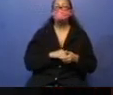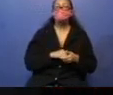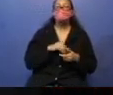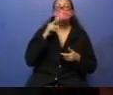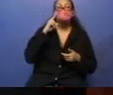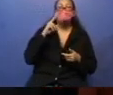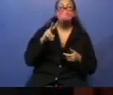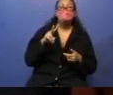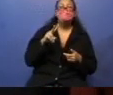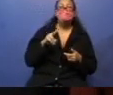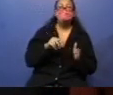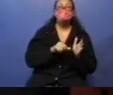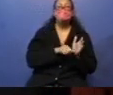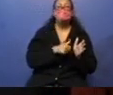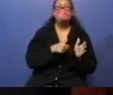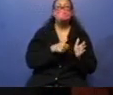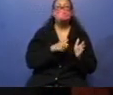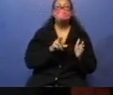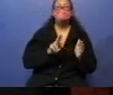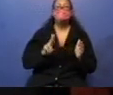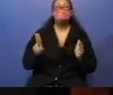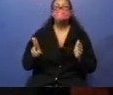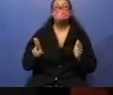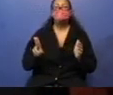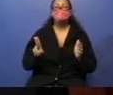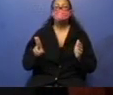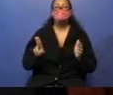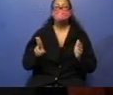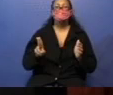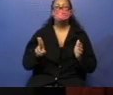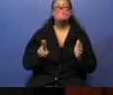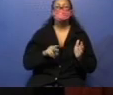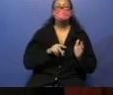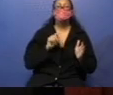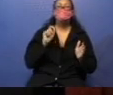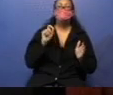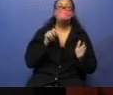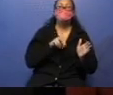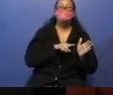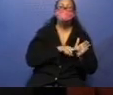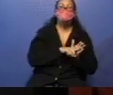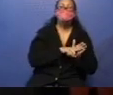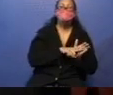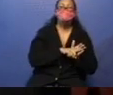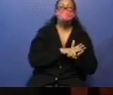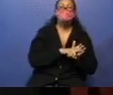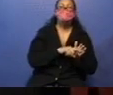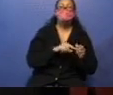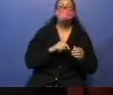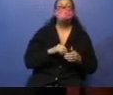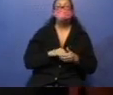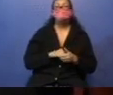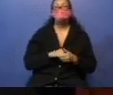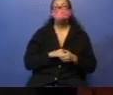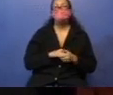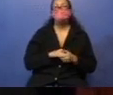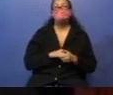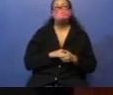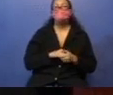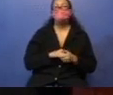lá. Primeiro, nome do entrevistado. Coloque o nome da pessoa que você está fazendo as perguntas.